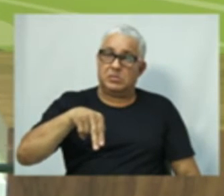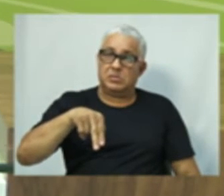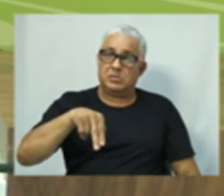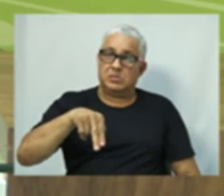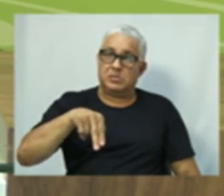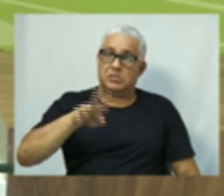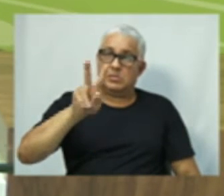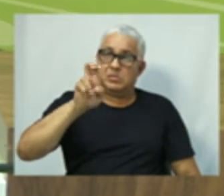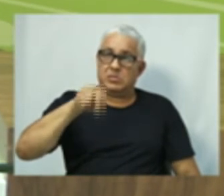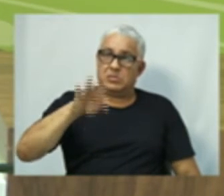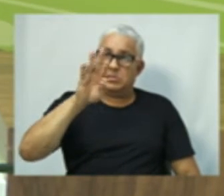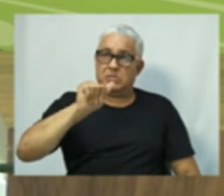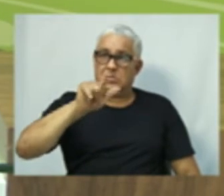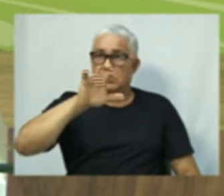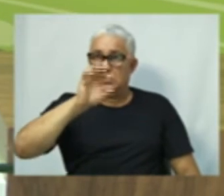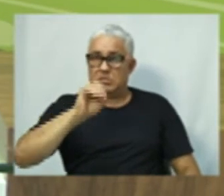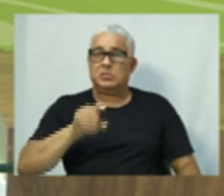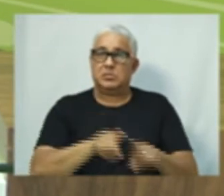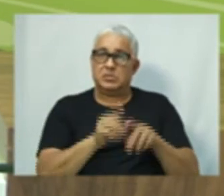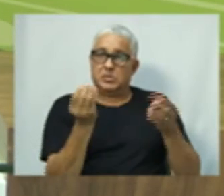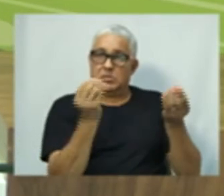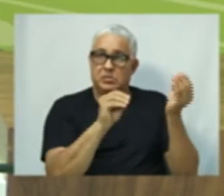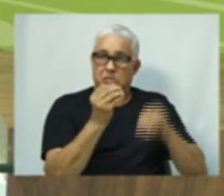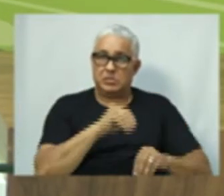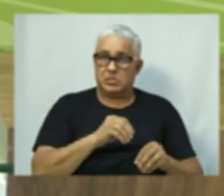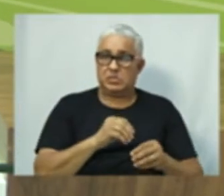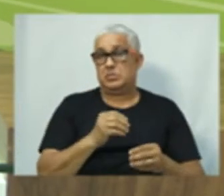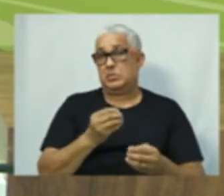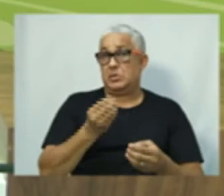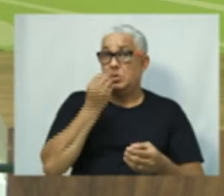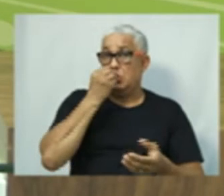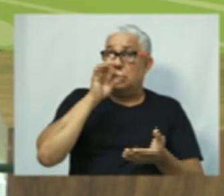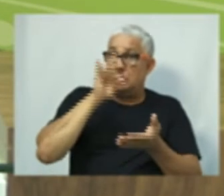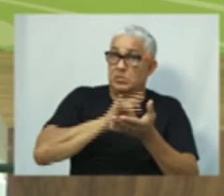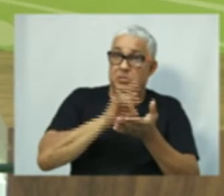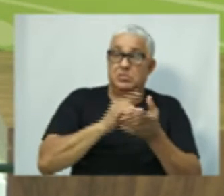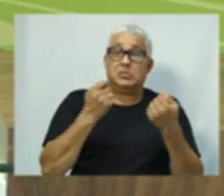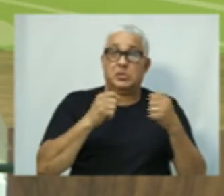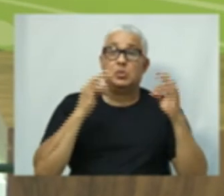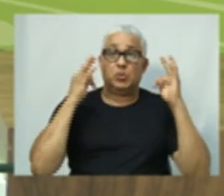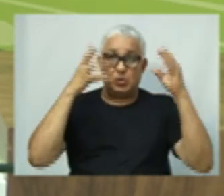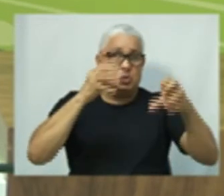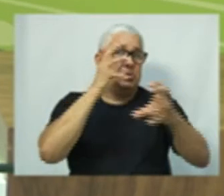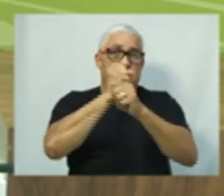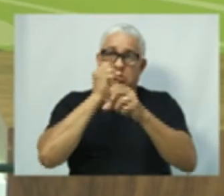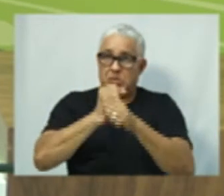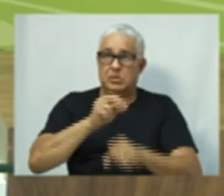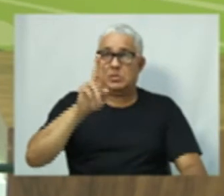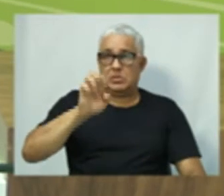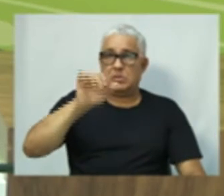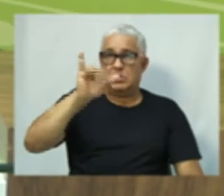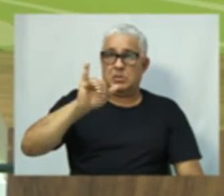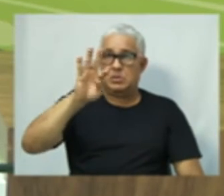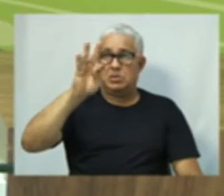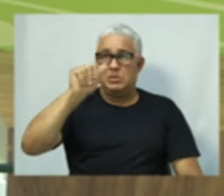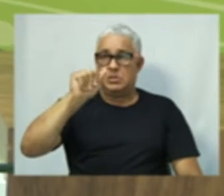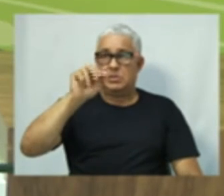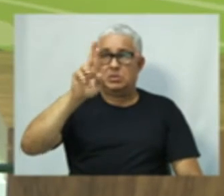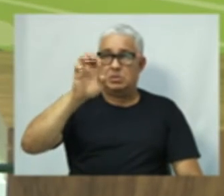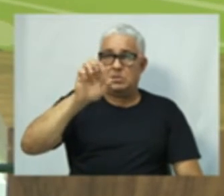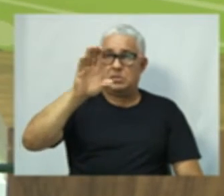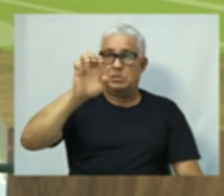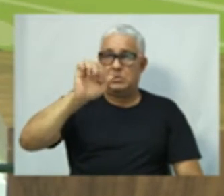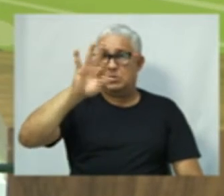o lucro real, ele precisa fazer toda a contabilidade, lançar suas receitas, todas as suas despesas devem ser